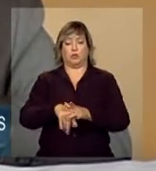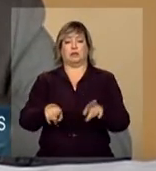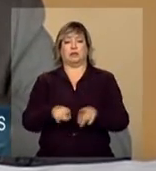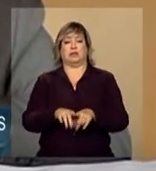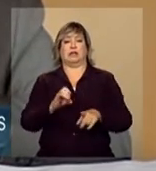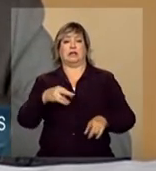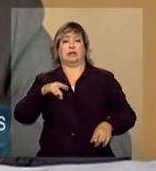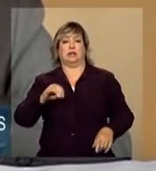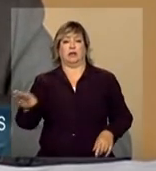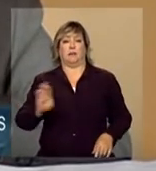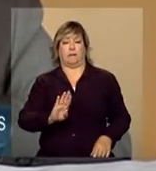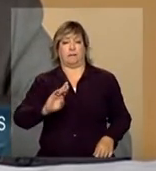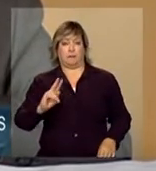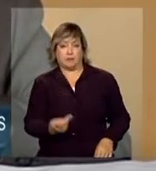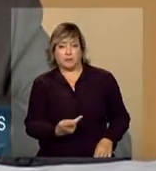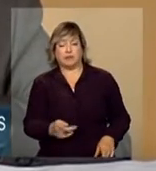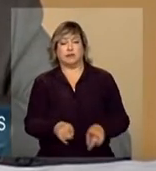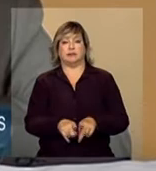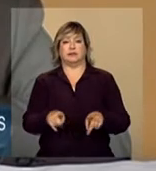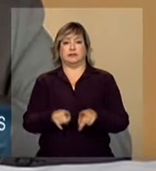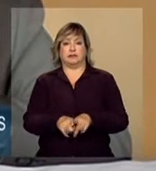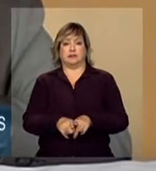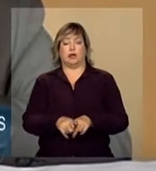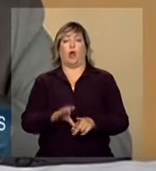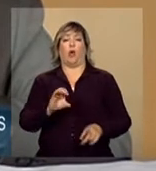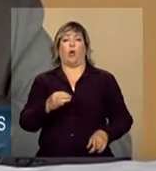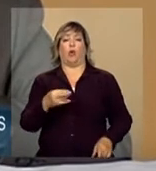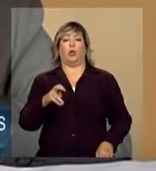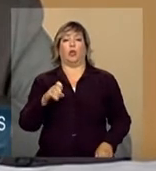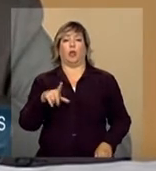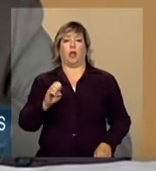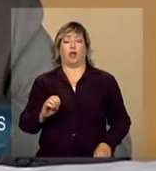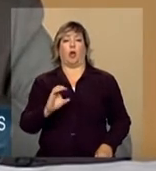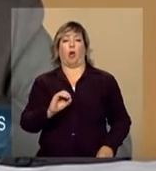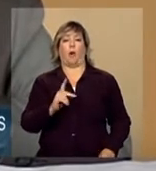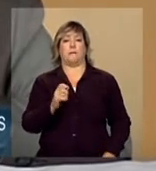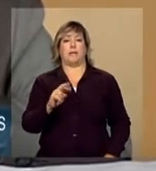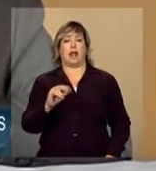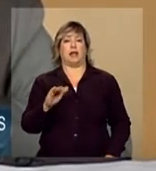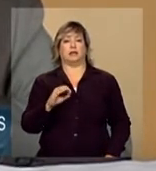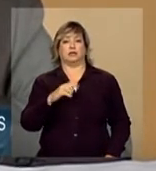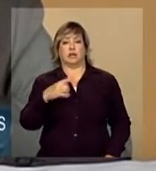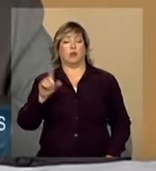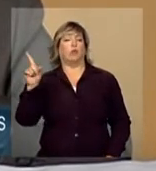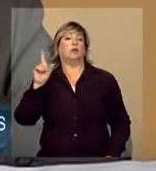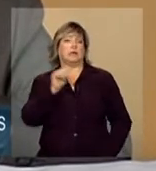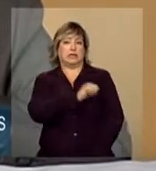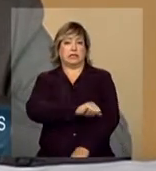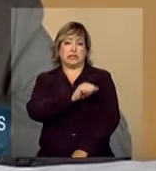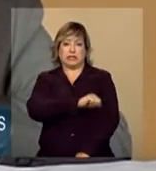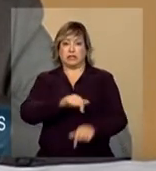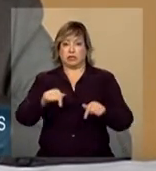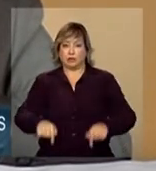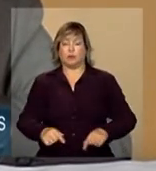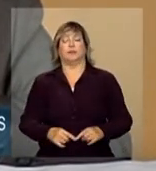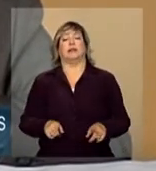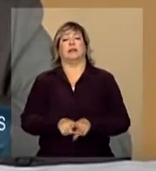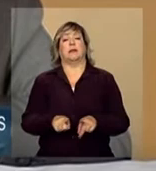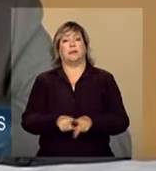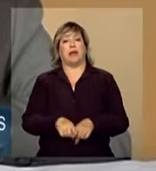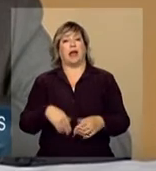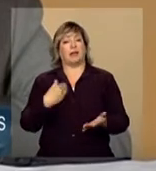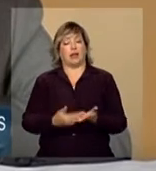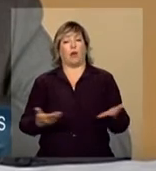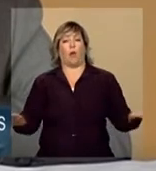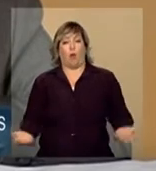broadcast em Belo Horizonte e no centro de controle operacional aqui no Rio de Janeiro. E até agora,